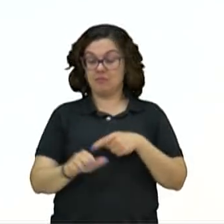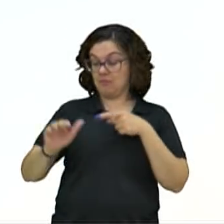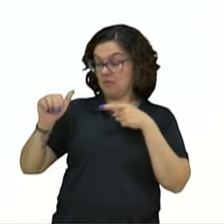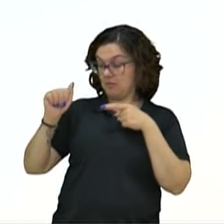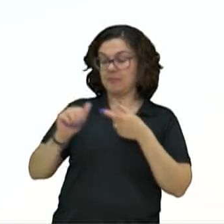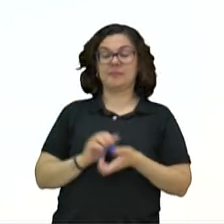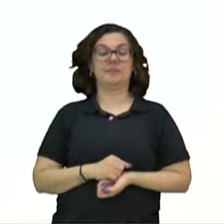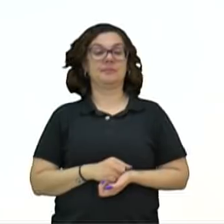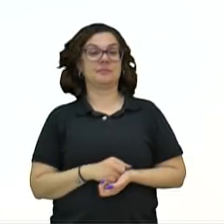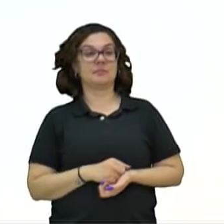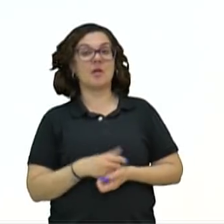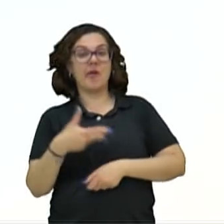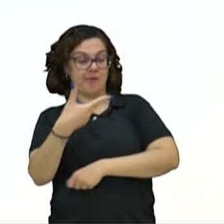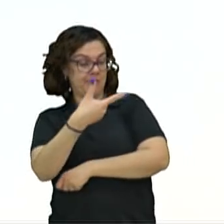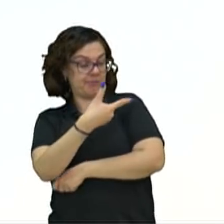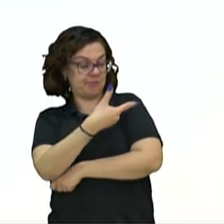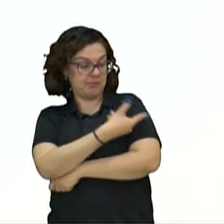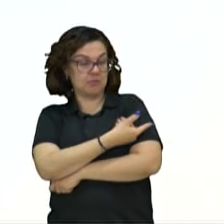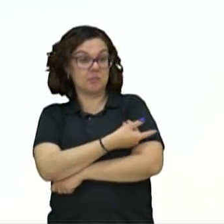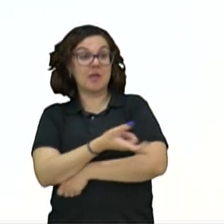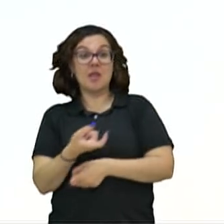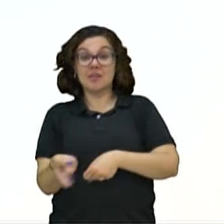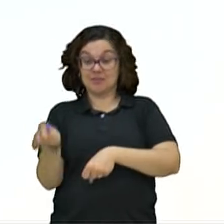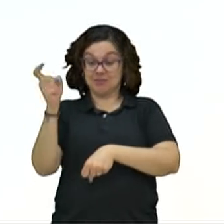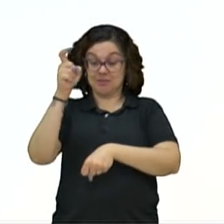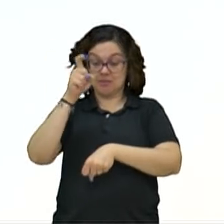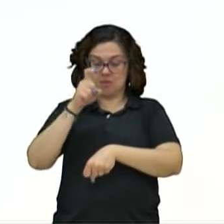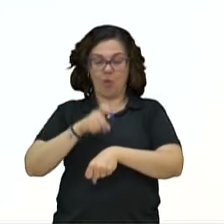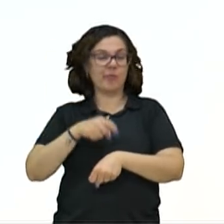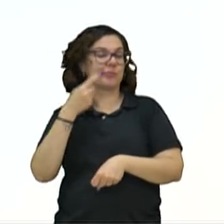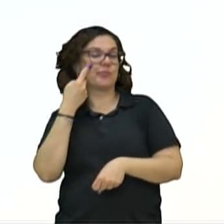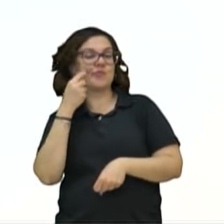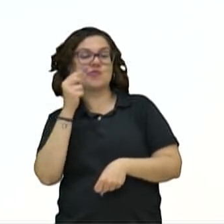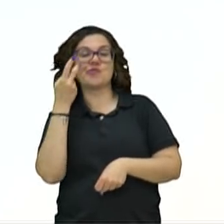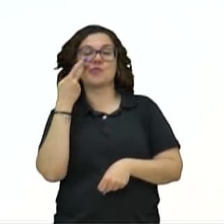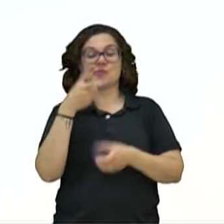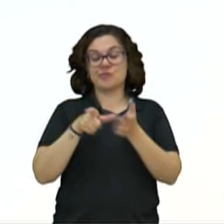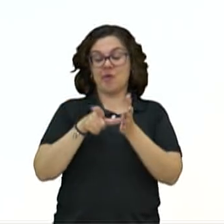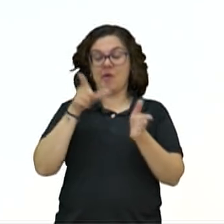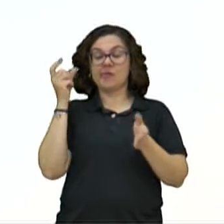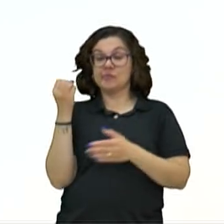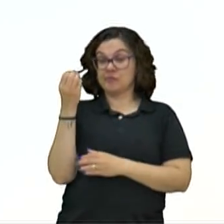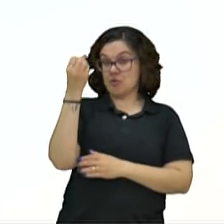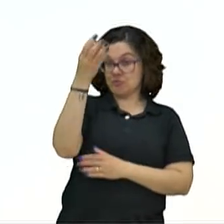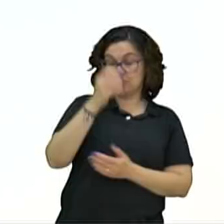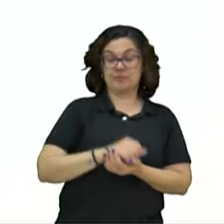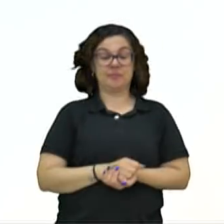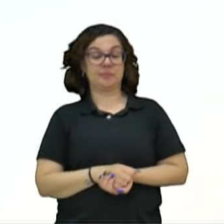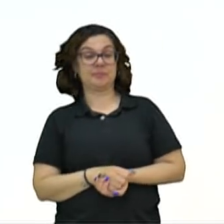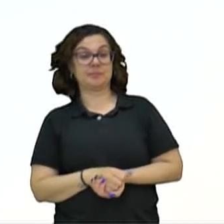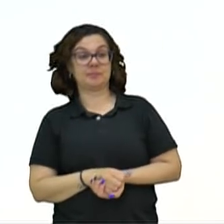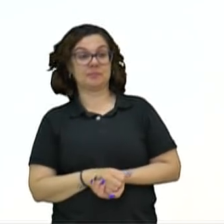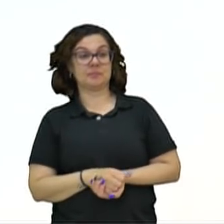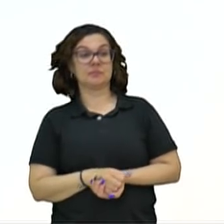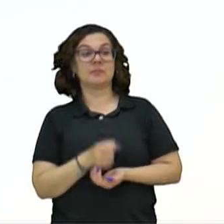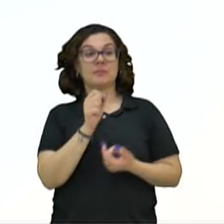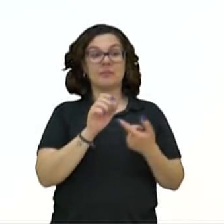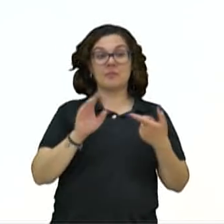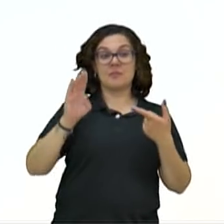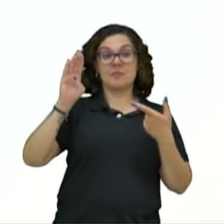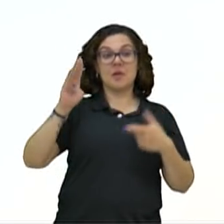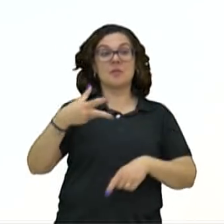A, tome a vacina no ato ali, no dia dela embarcar, dela ir viajar? A